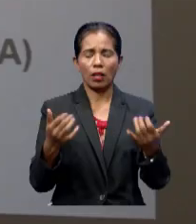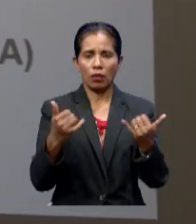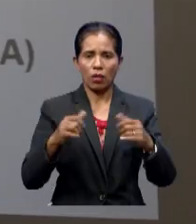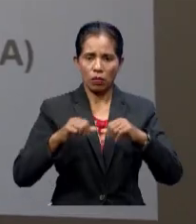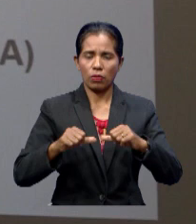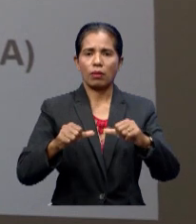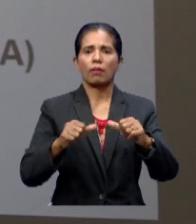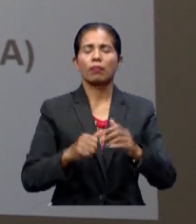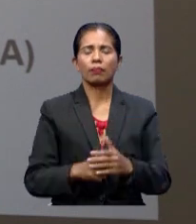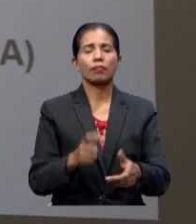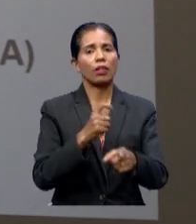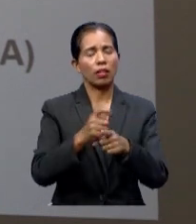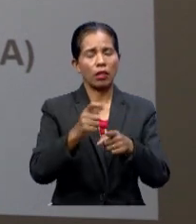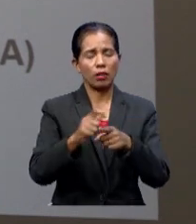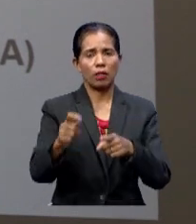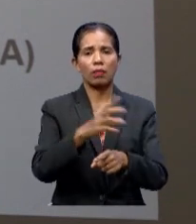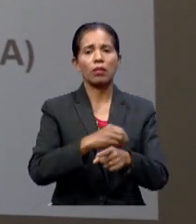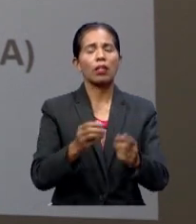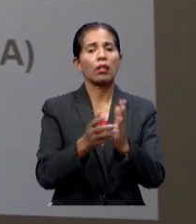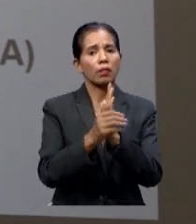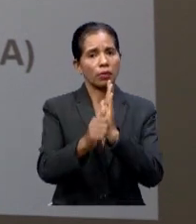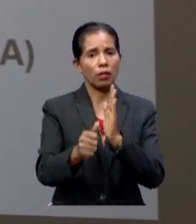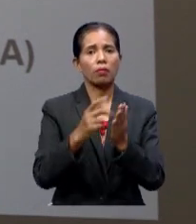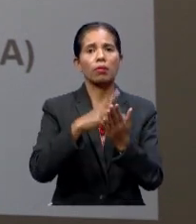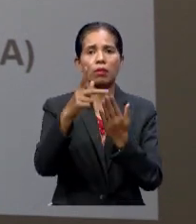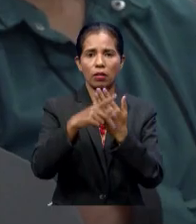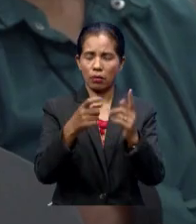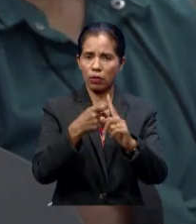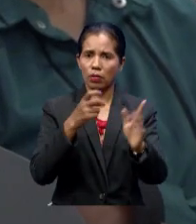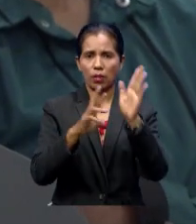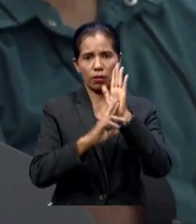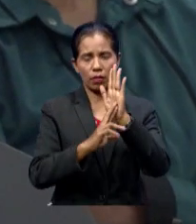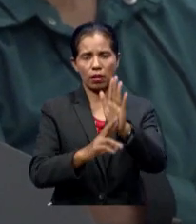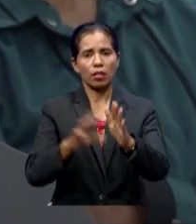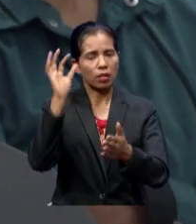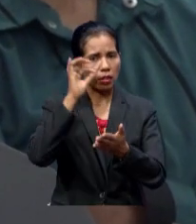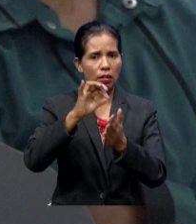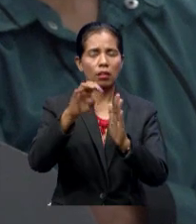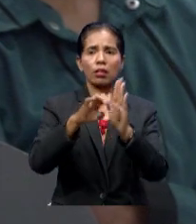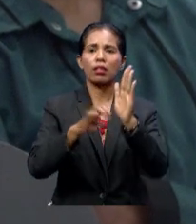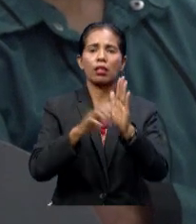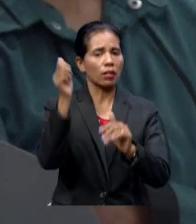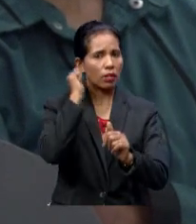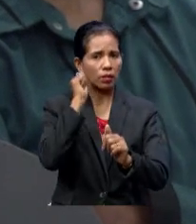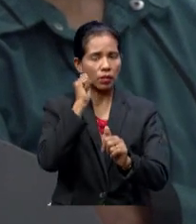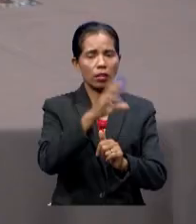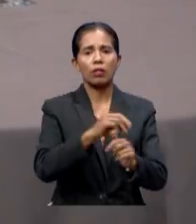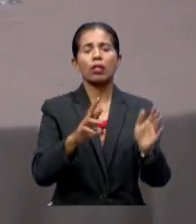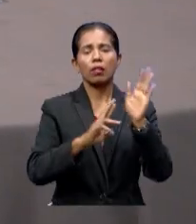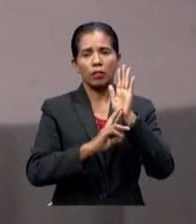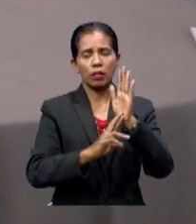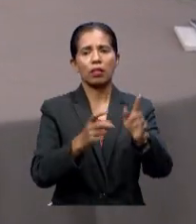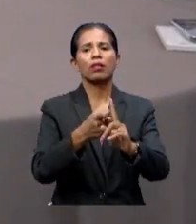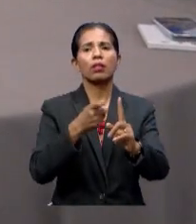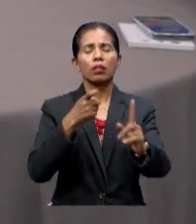hela. Treinador capacitação programa refere mai husi representante secretariado ASEAN no representante husi